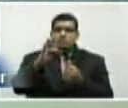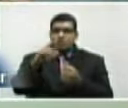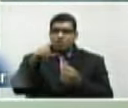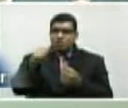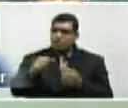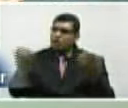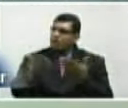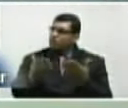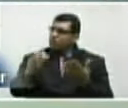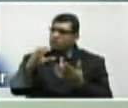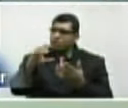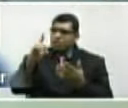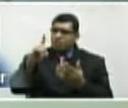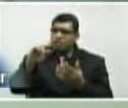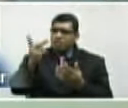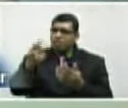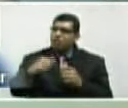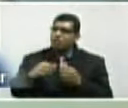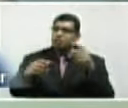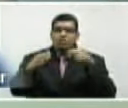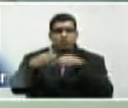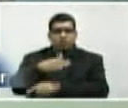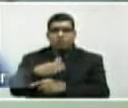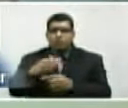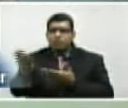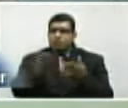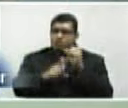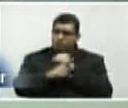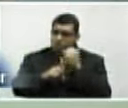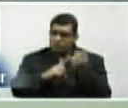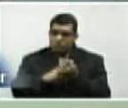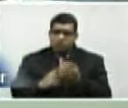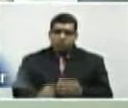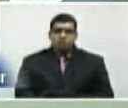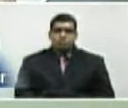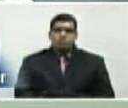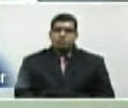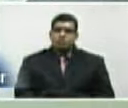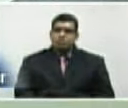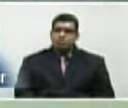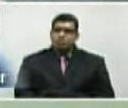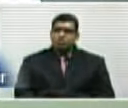e que hoje são canalizados para esse fundo de ação social.